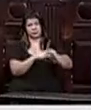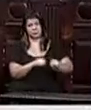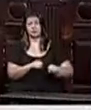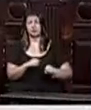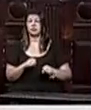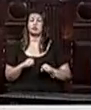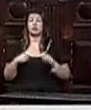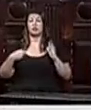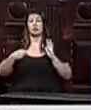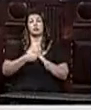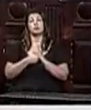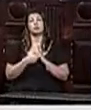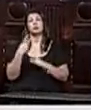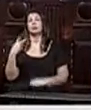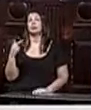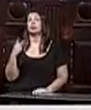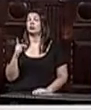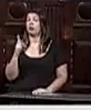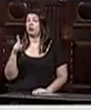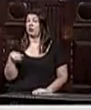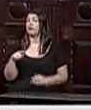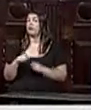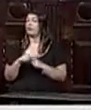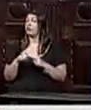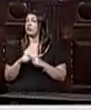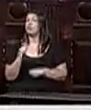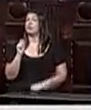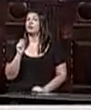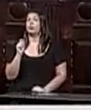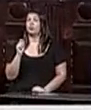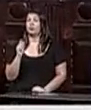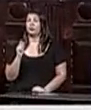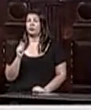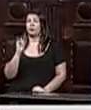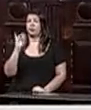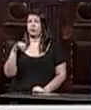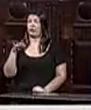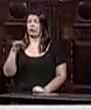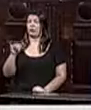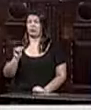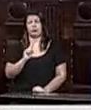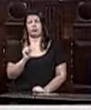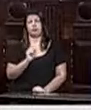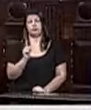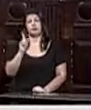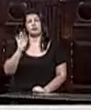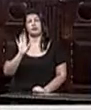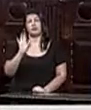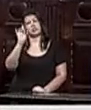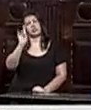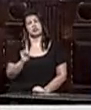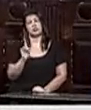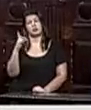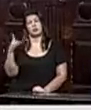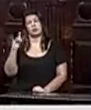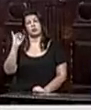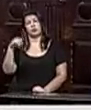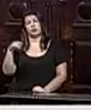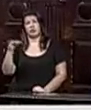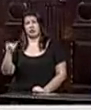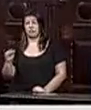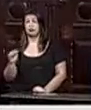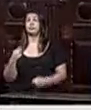a denúncia é feita sobre, não o INEA como órgão, mas a direção do INEA,